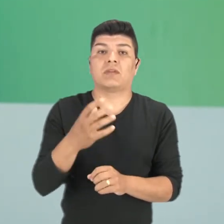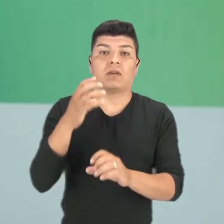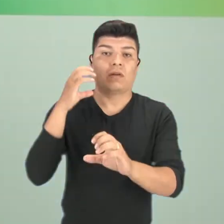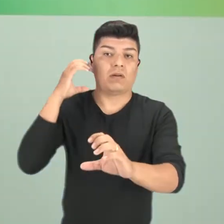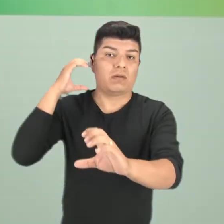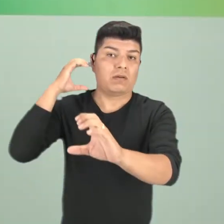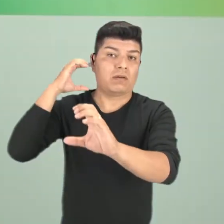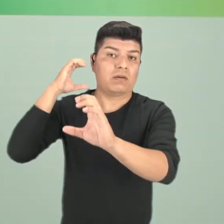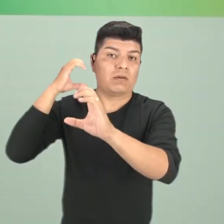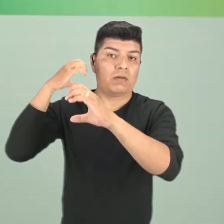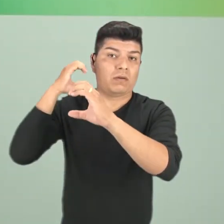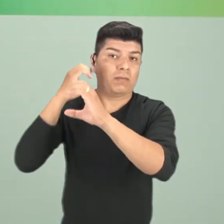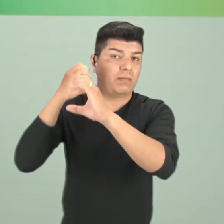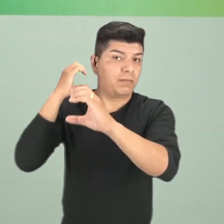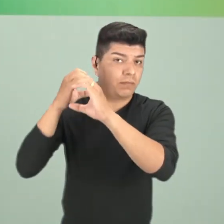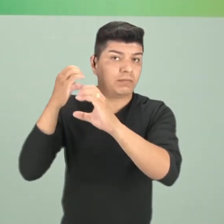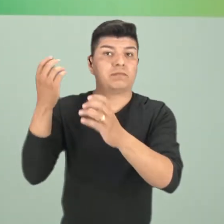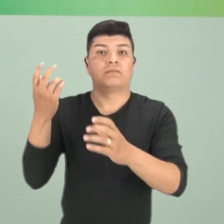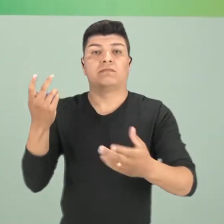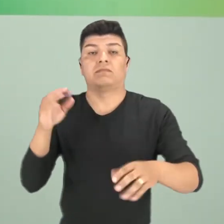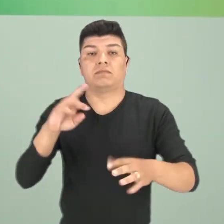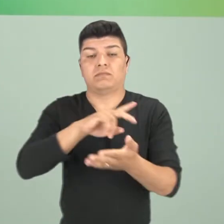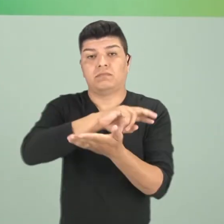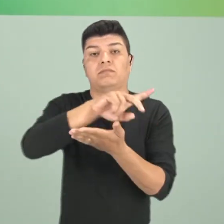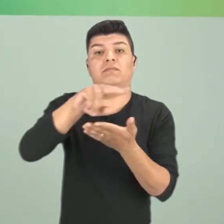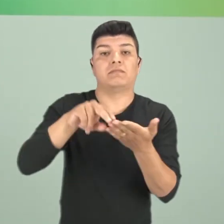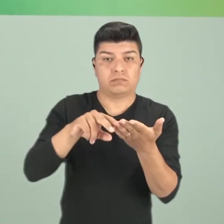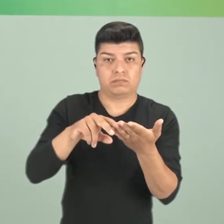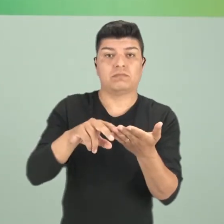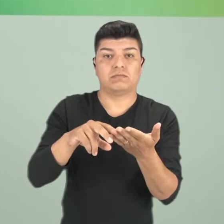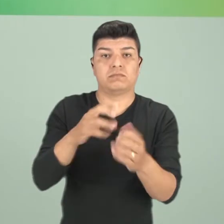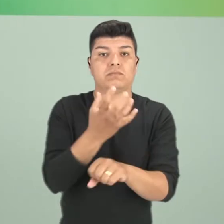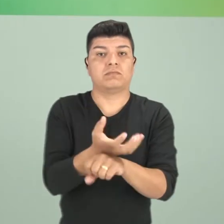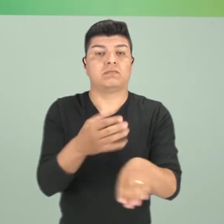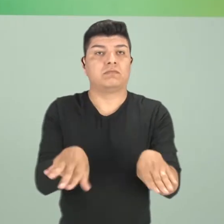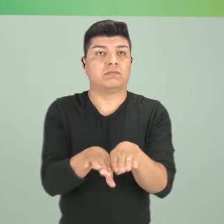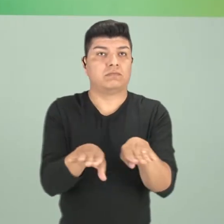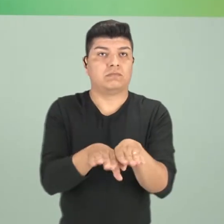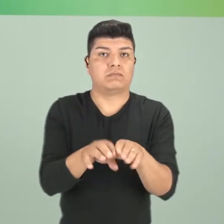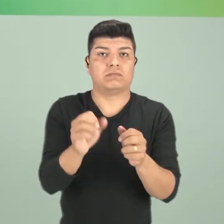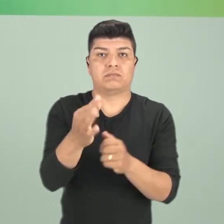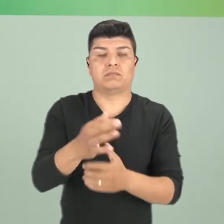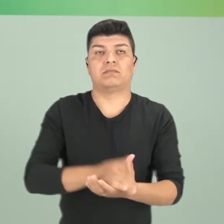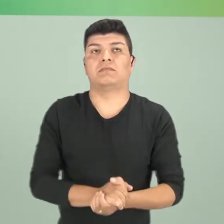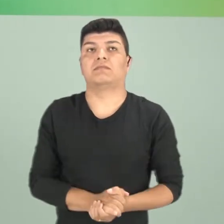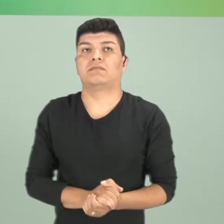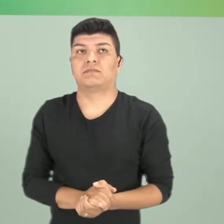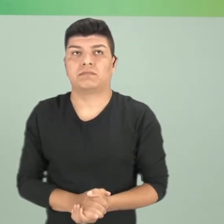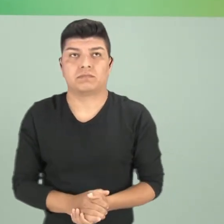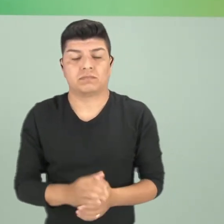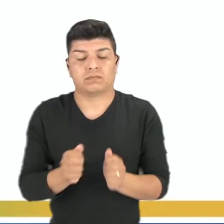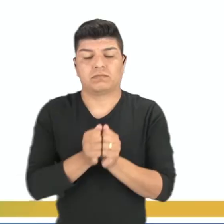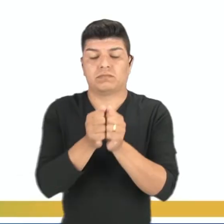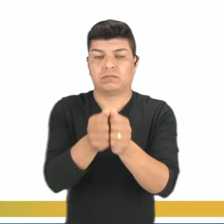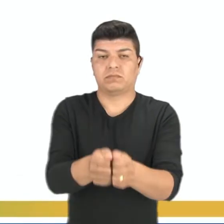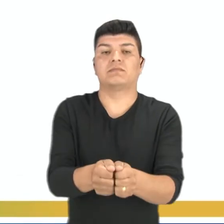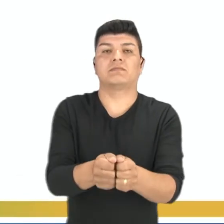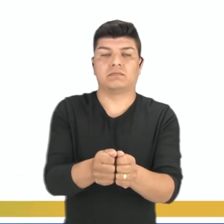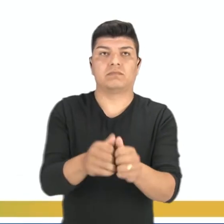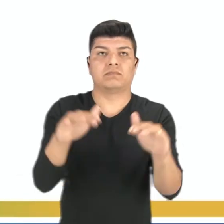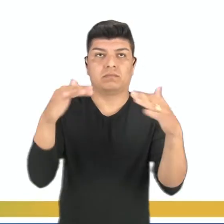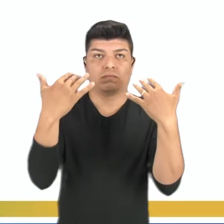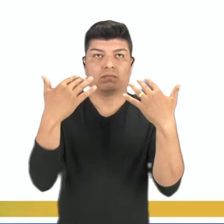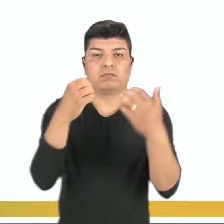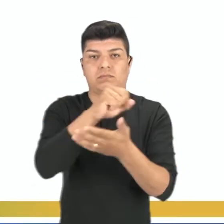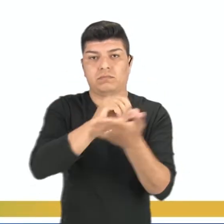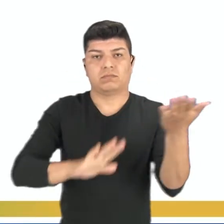engenharia, na arquitetura e outras áreas das exatas, tá? Então acompanhe comigo a